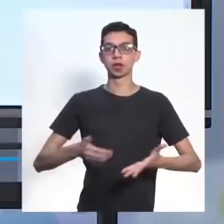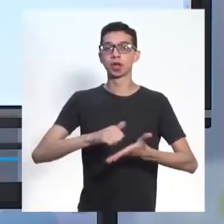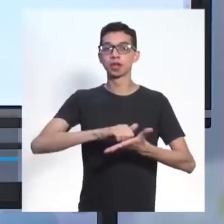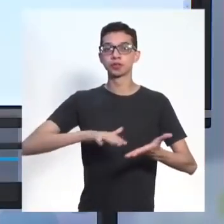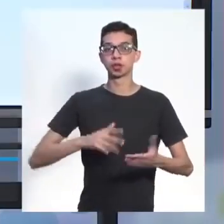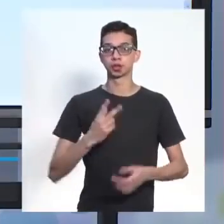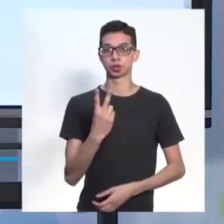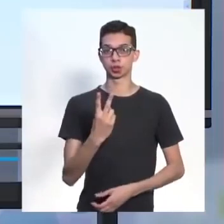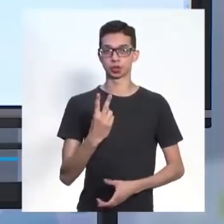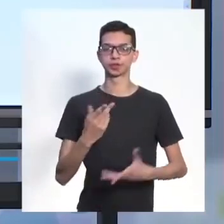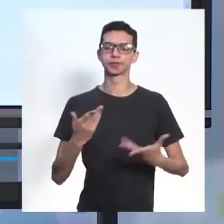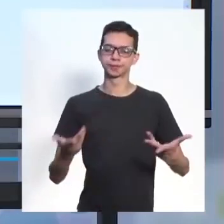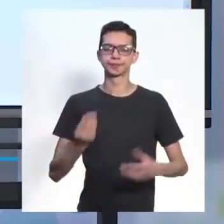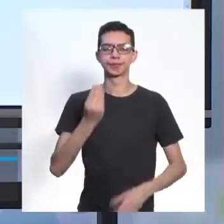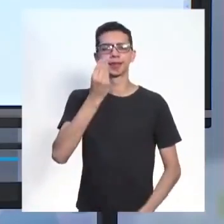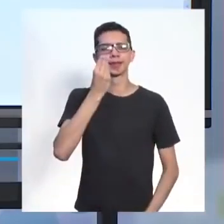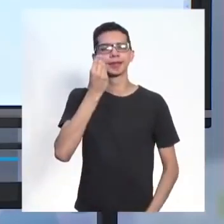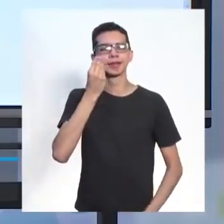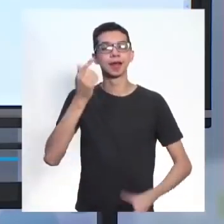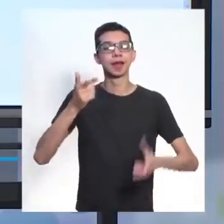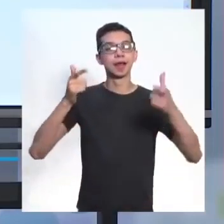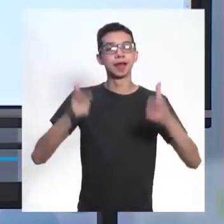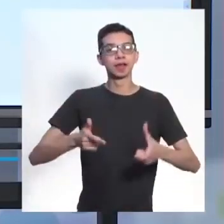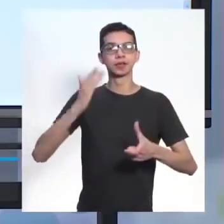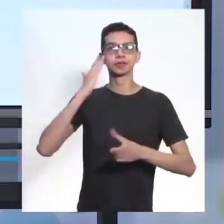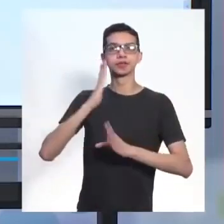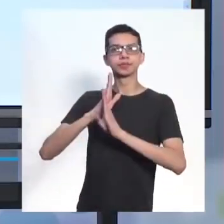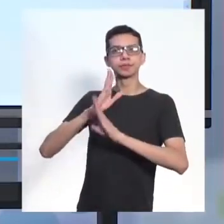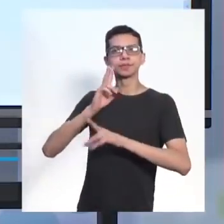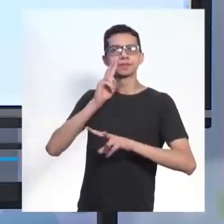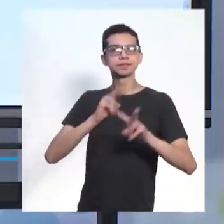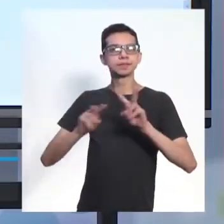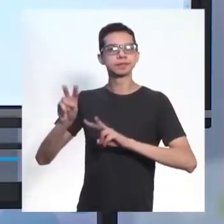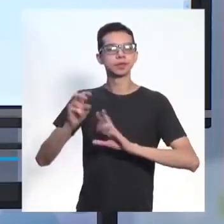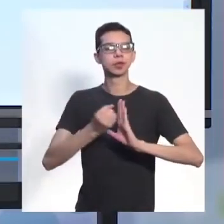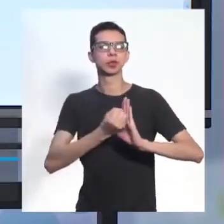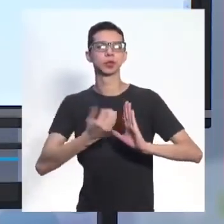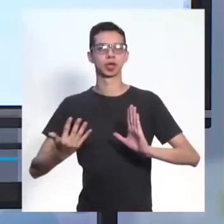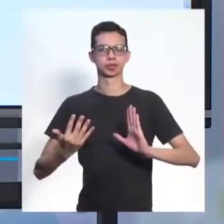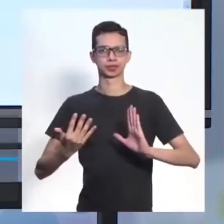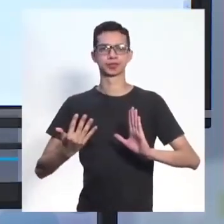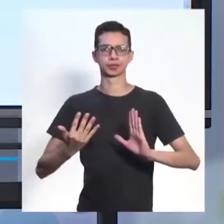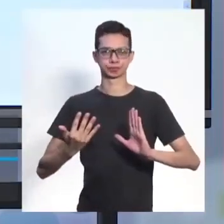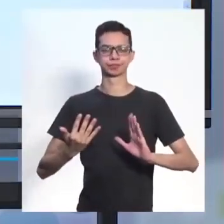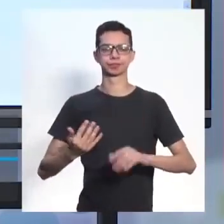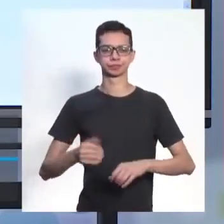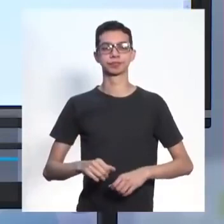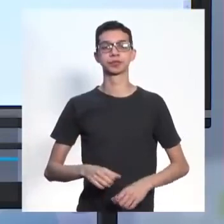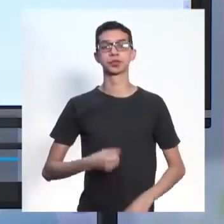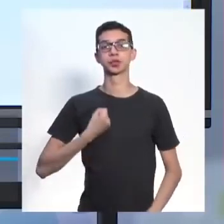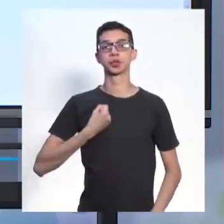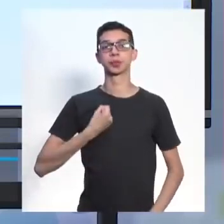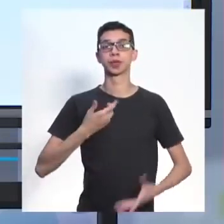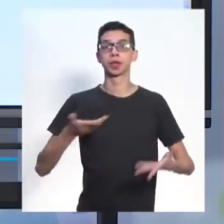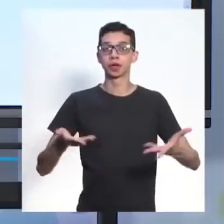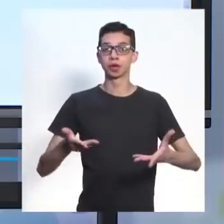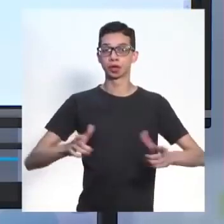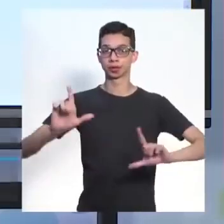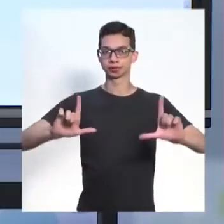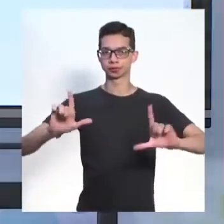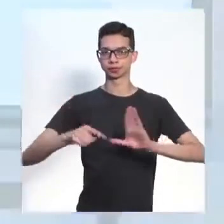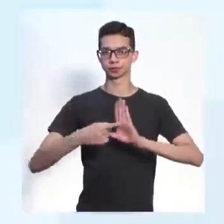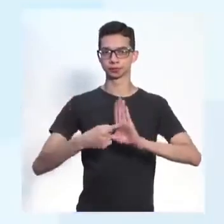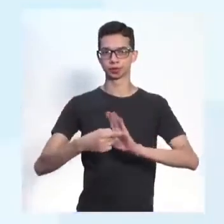agora, então, nós vamos tentar localizar, então, agora com valores numéricos. Então, vai aparecer na telinha aí para vocês.